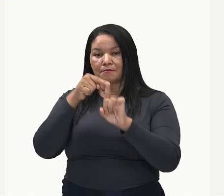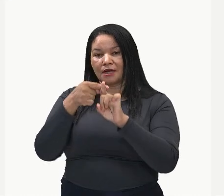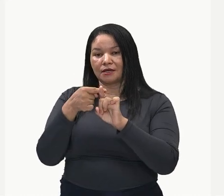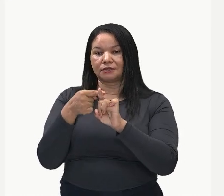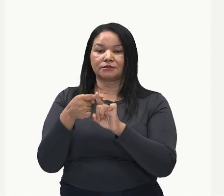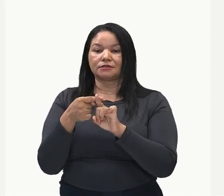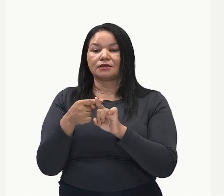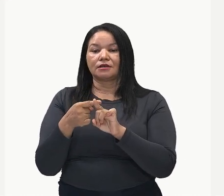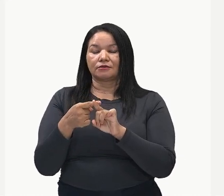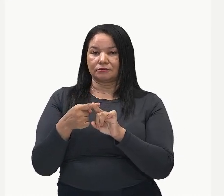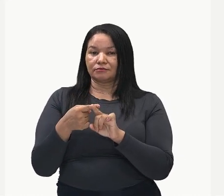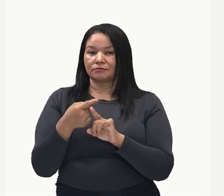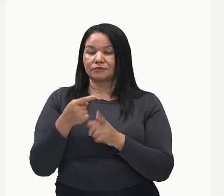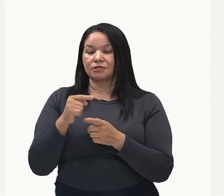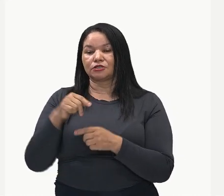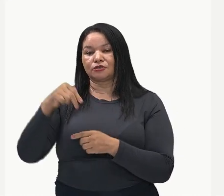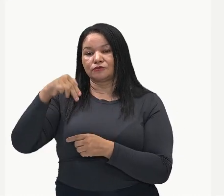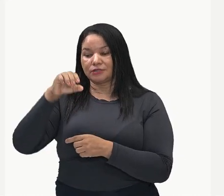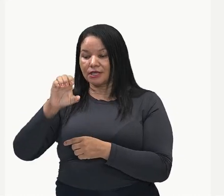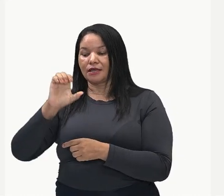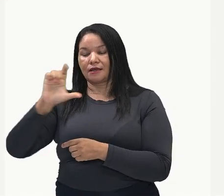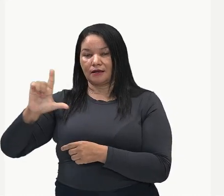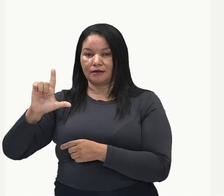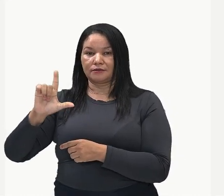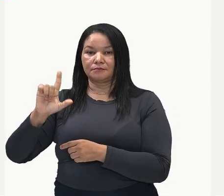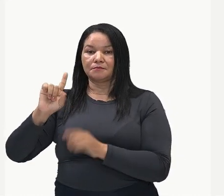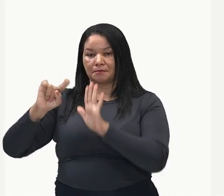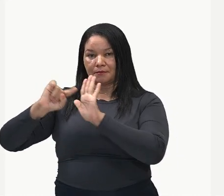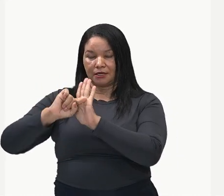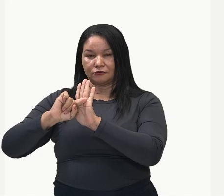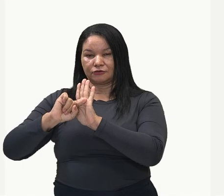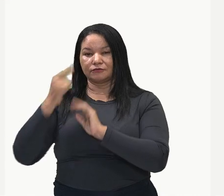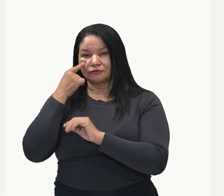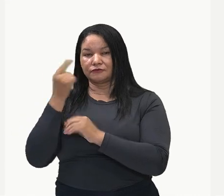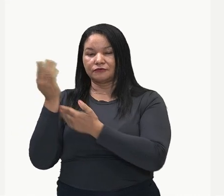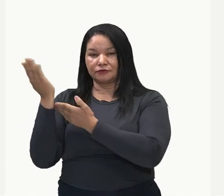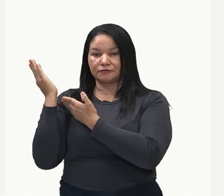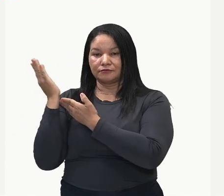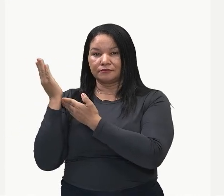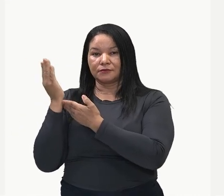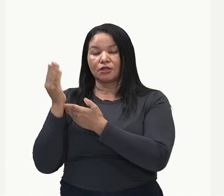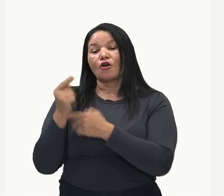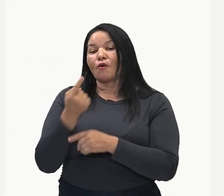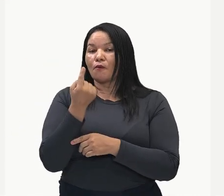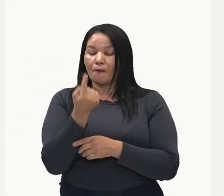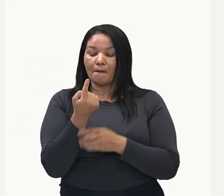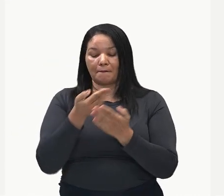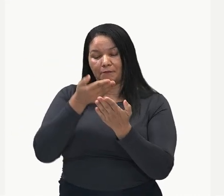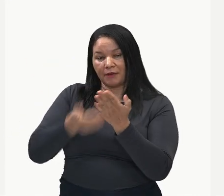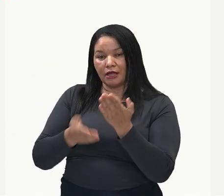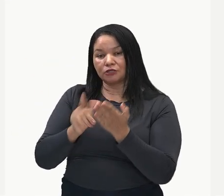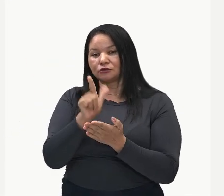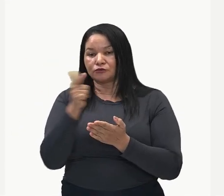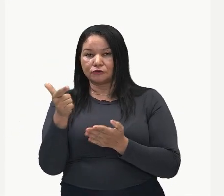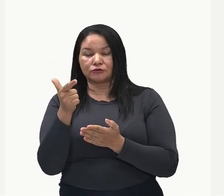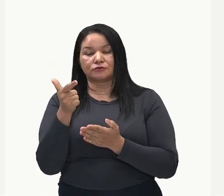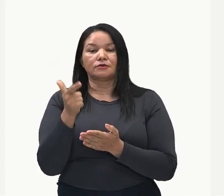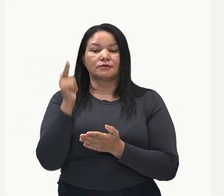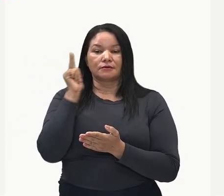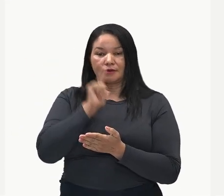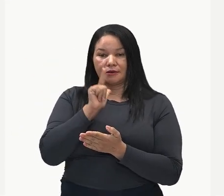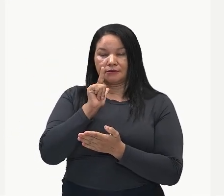menos, certo? Esse mais aqui quer dizer que o sódio perdeu elétron, e esse Cl, um menos, quer dizer que o